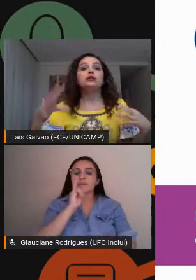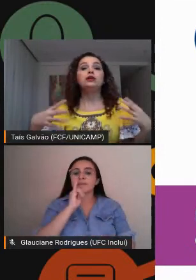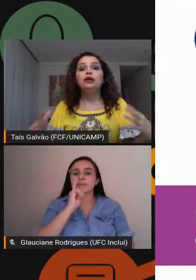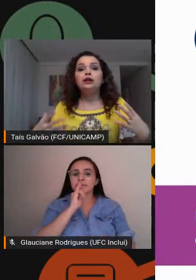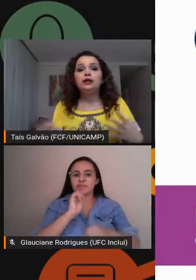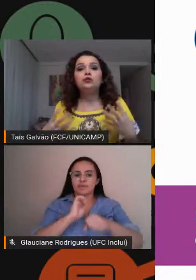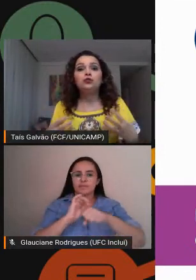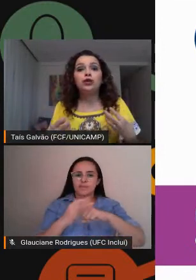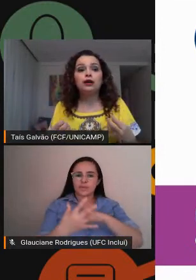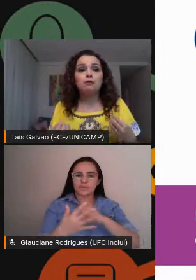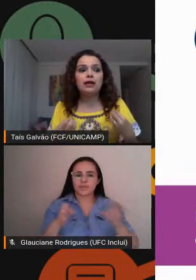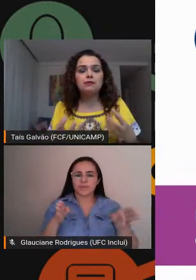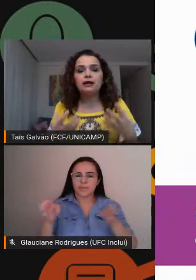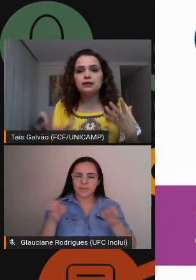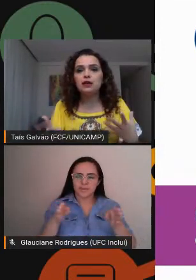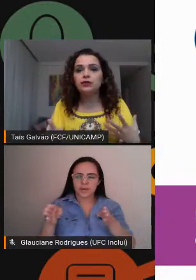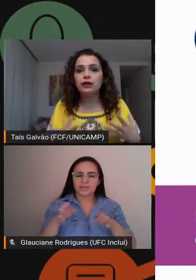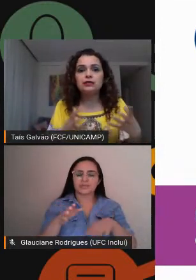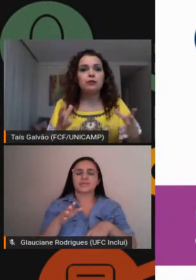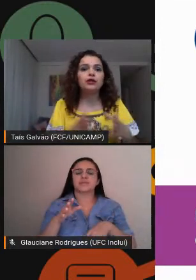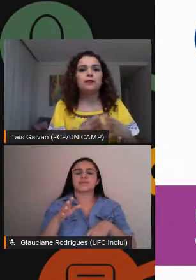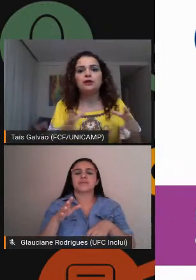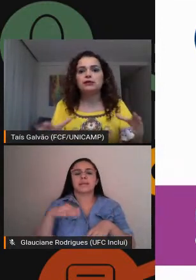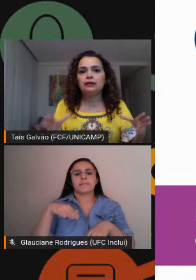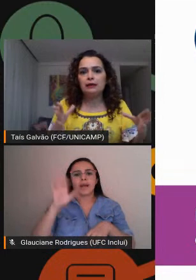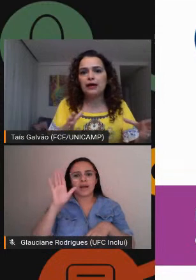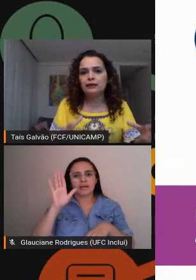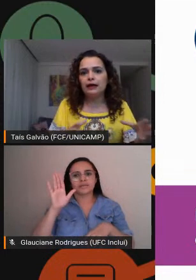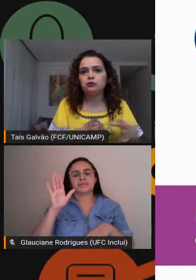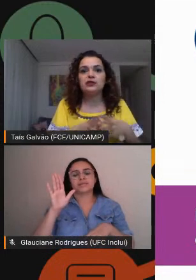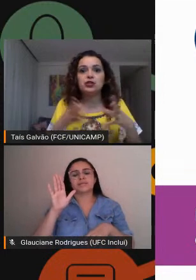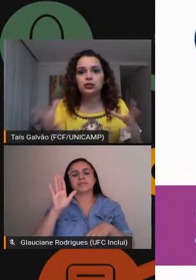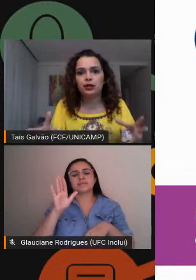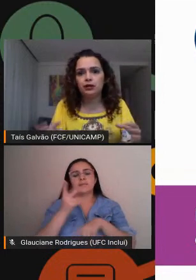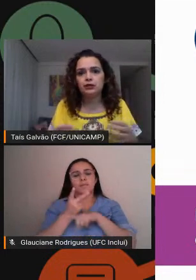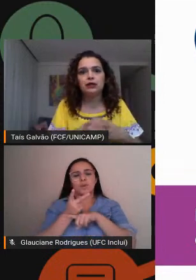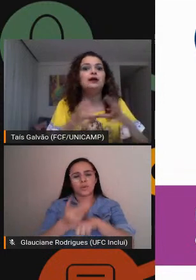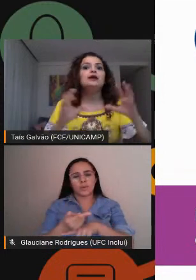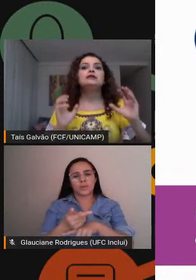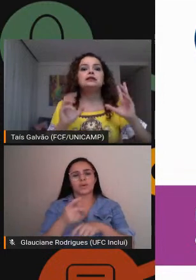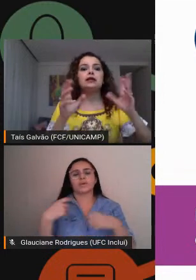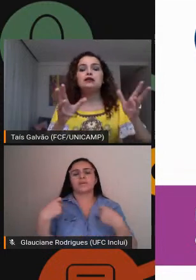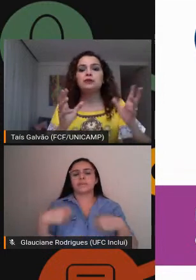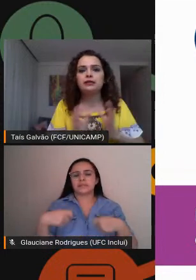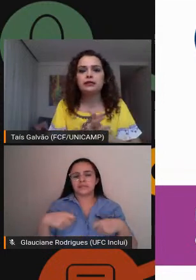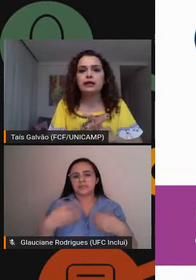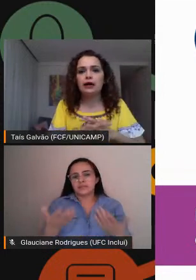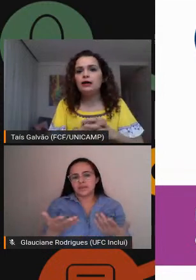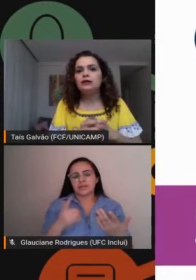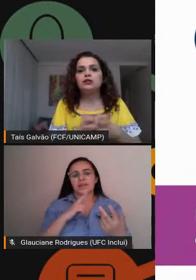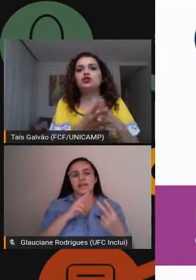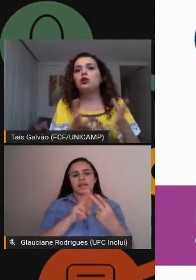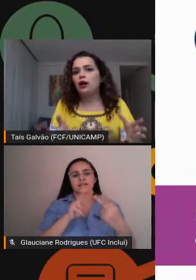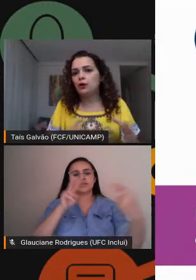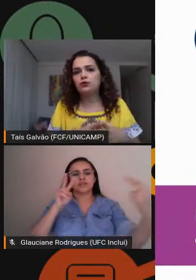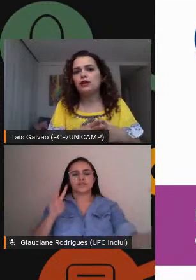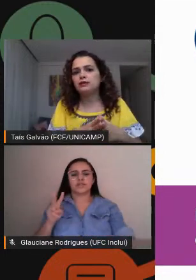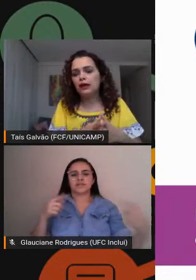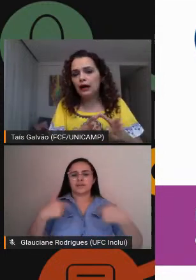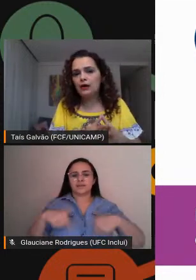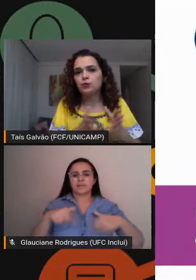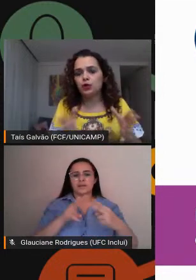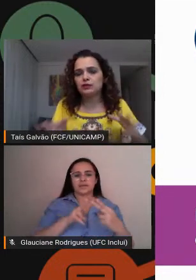algo que fica bem mais em evidência, porque pode ser trabalhado à distância, sem precisar se deslocar